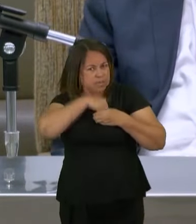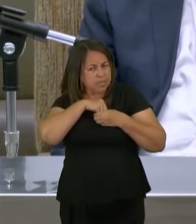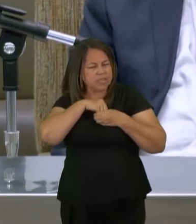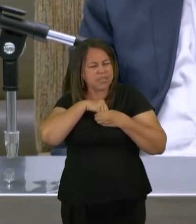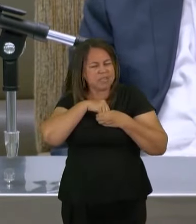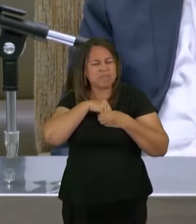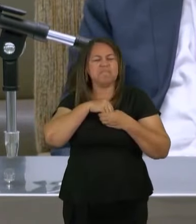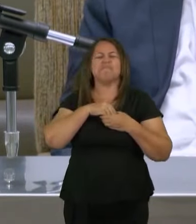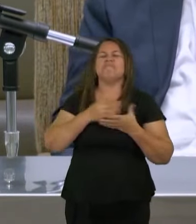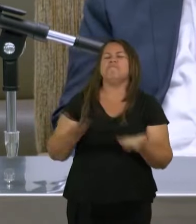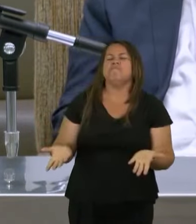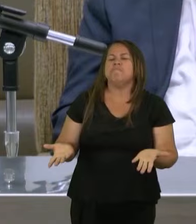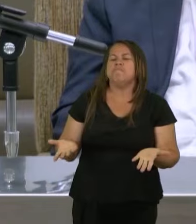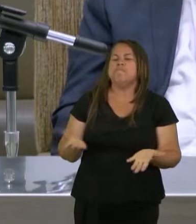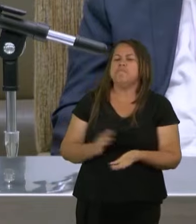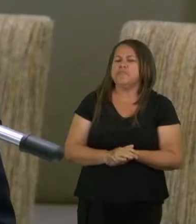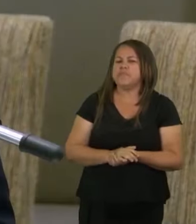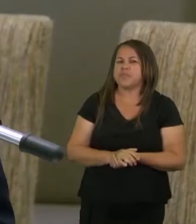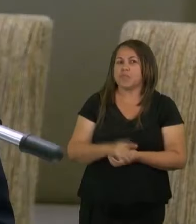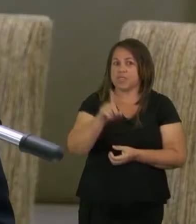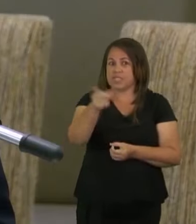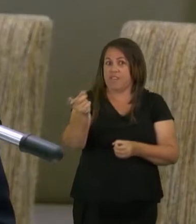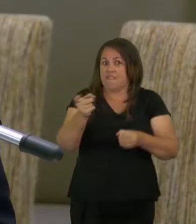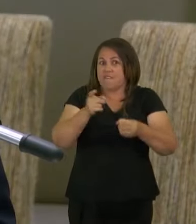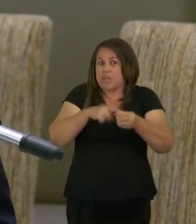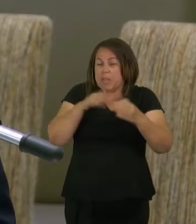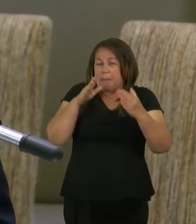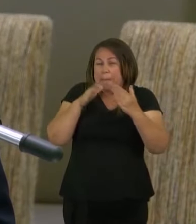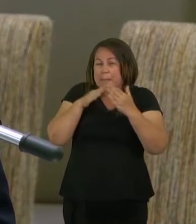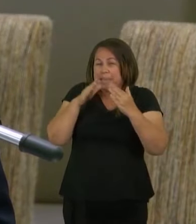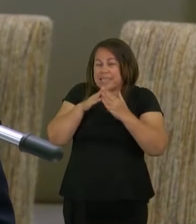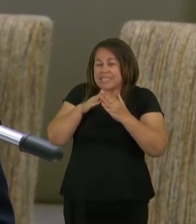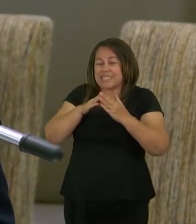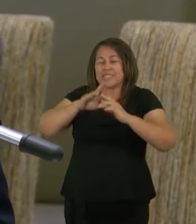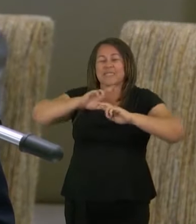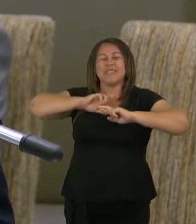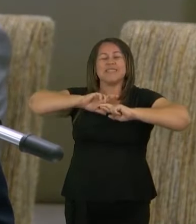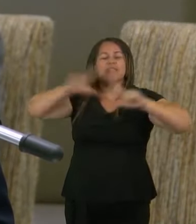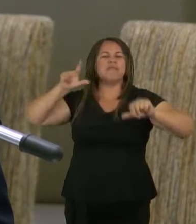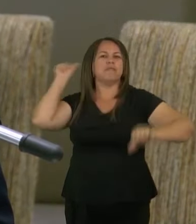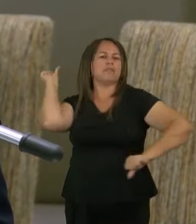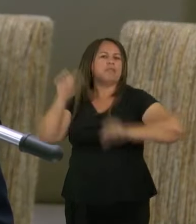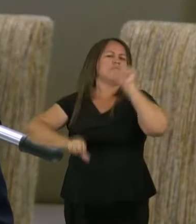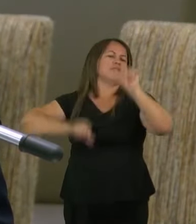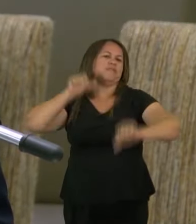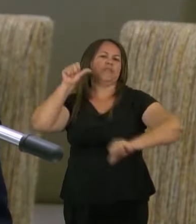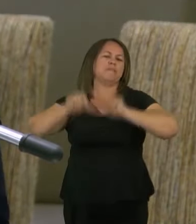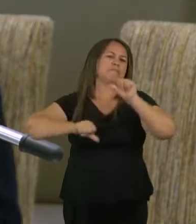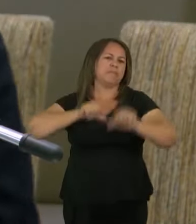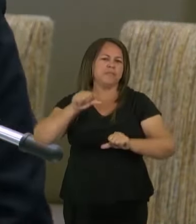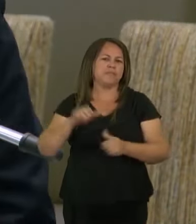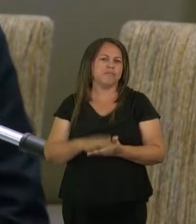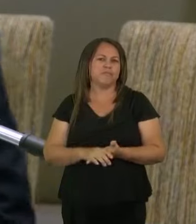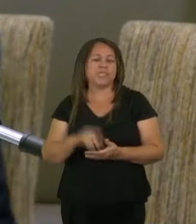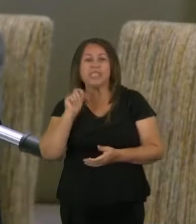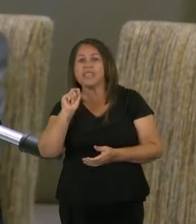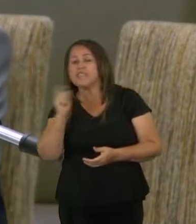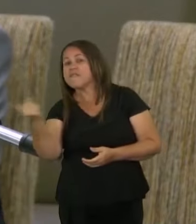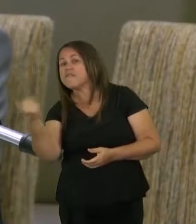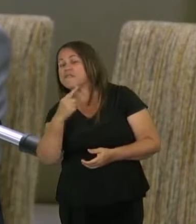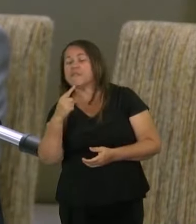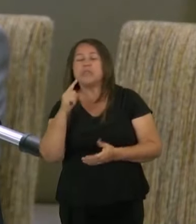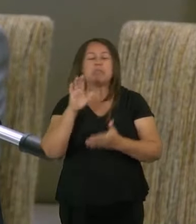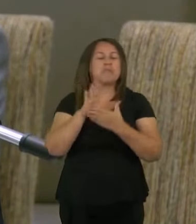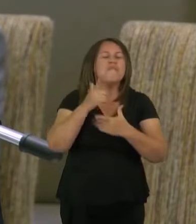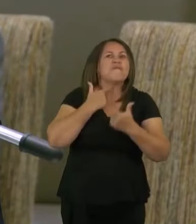te prepara. Você vai voltar para casa com algo da parte de Deus. Quem veio com